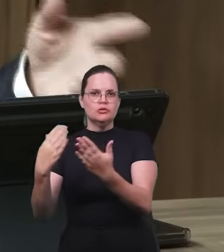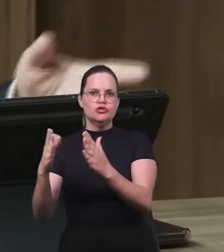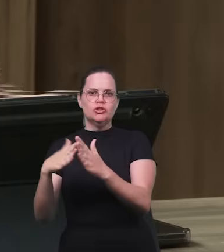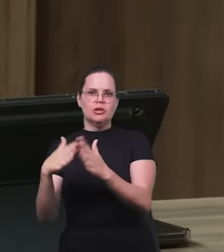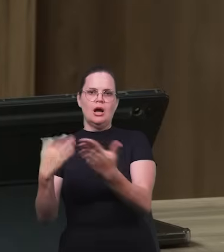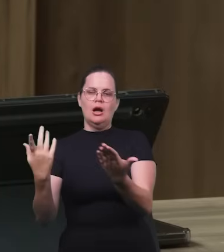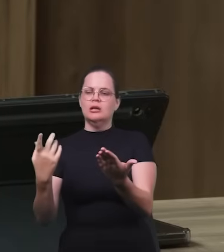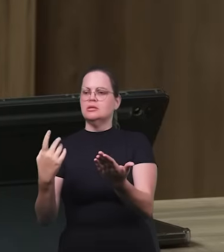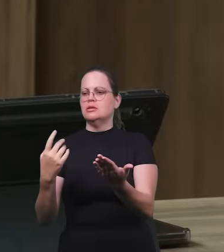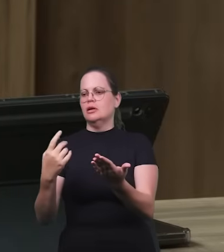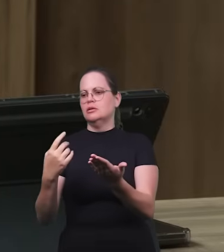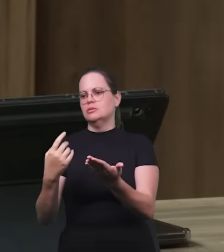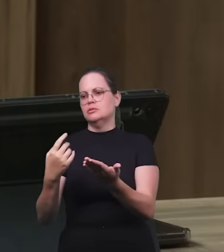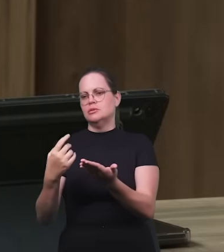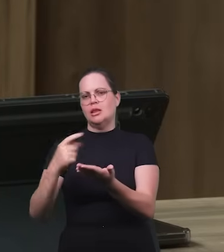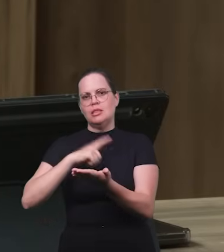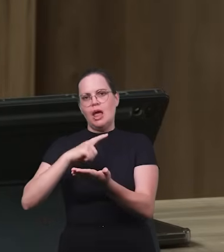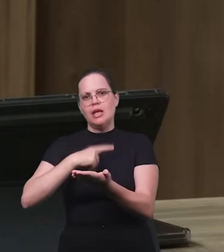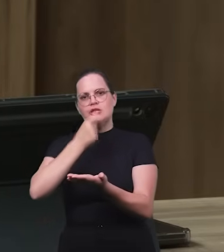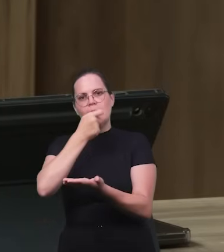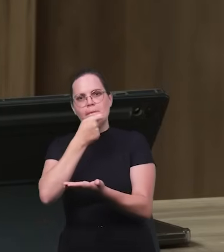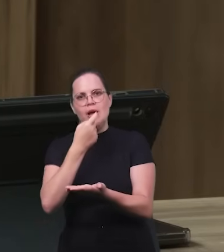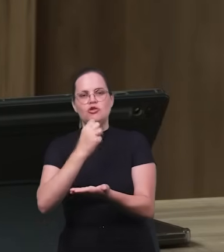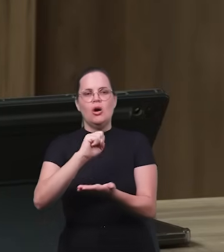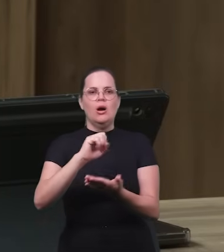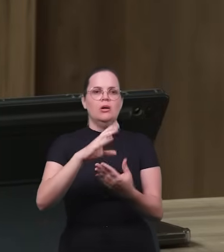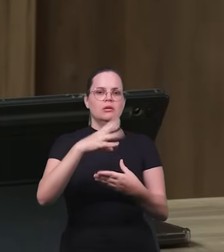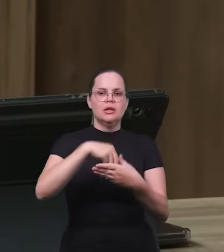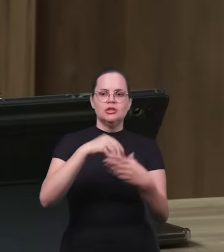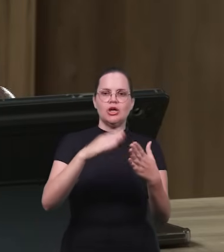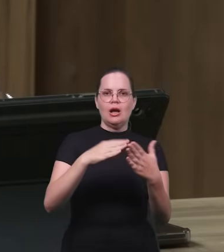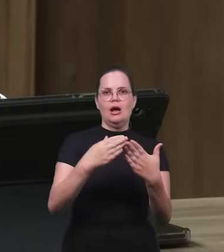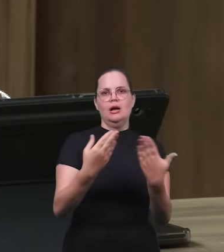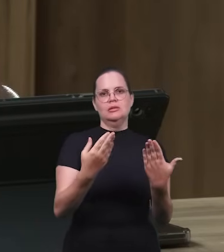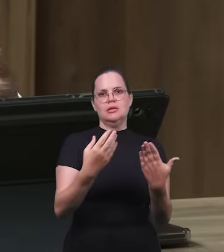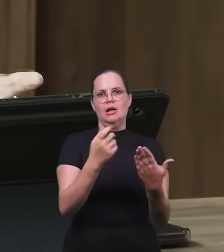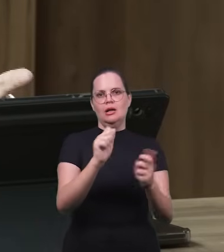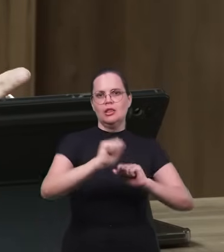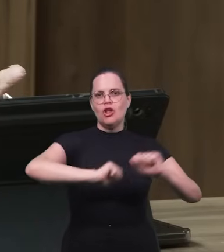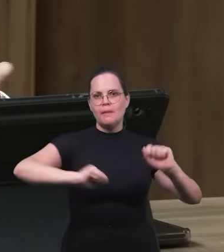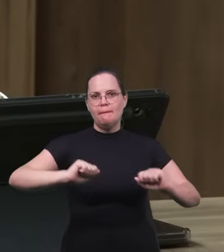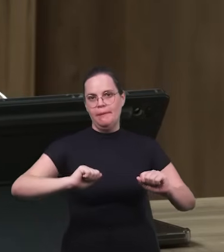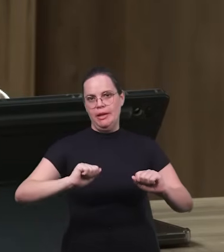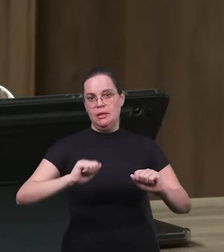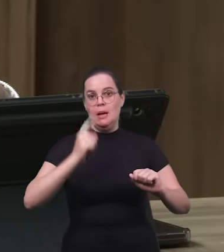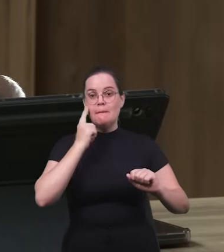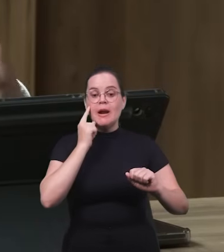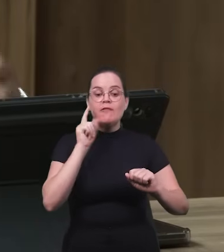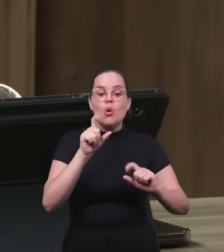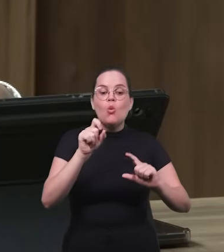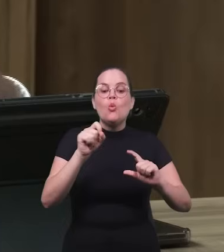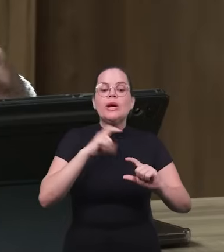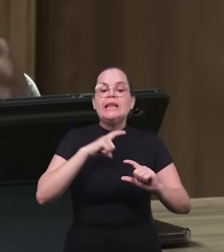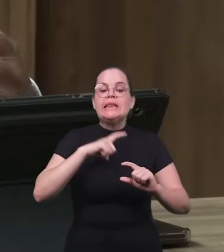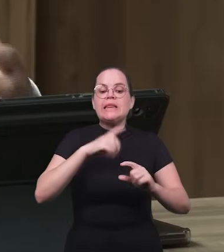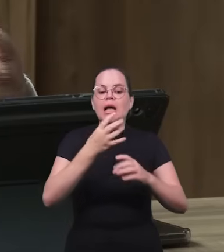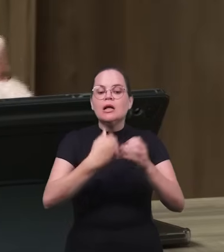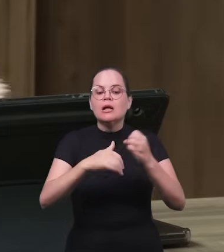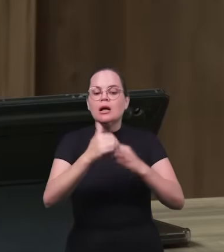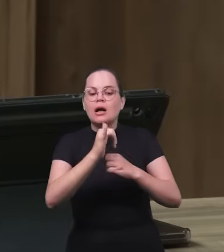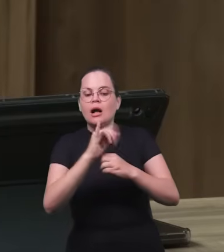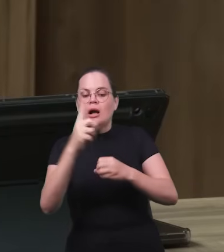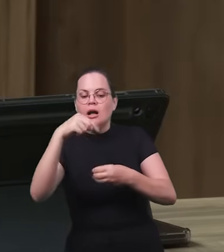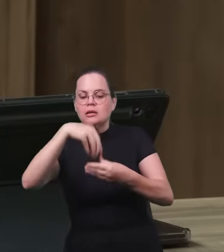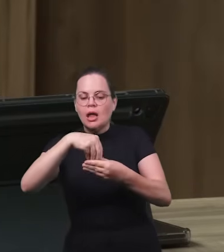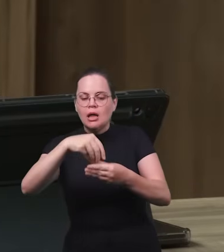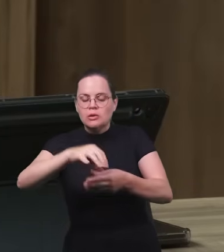um fármaco, né? Um produto doméstico, para a gente dizer o que tem ali e se o que tem ali é